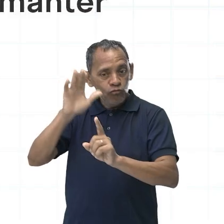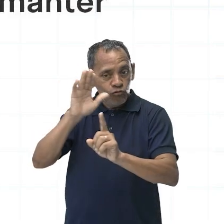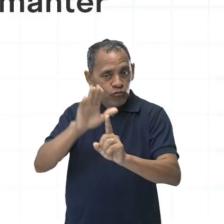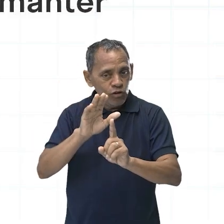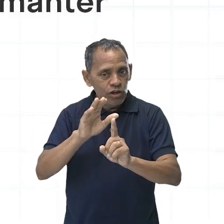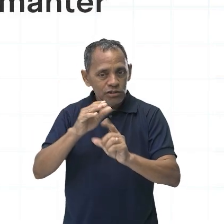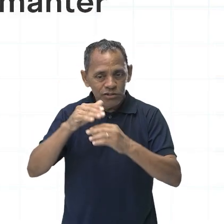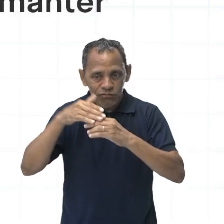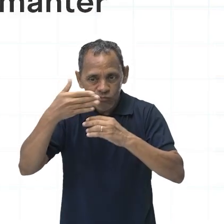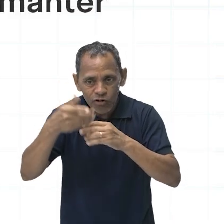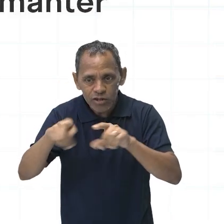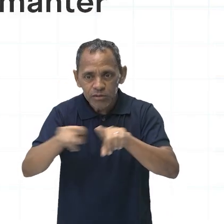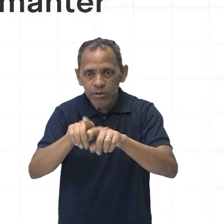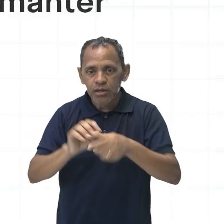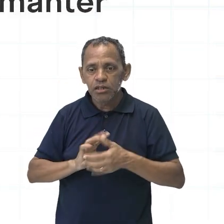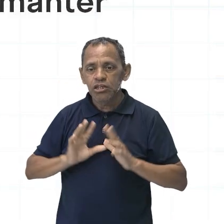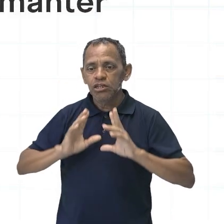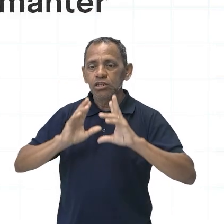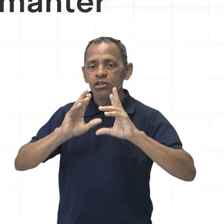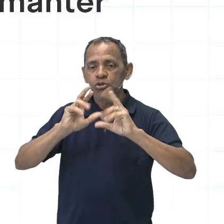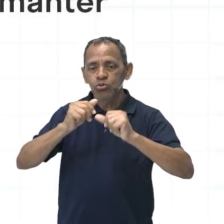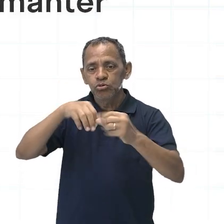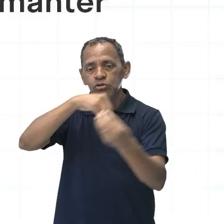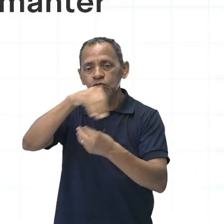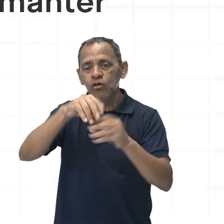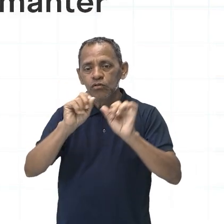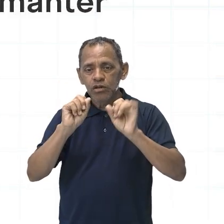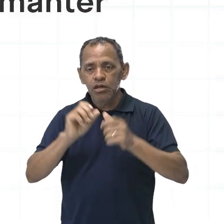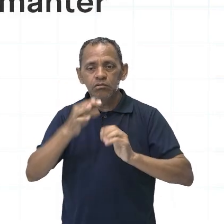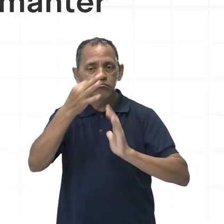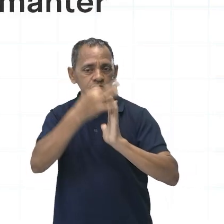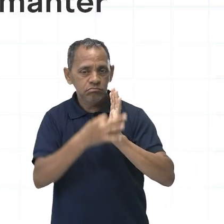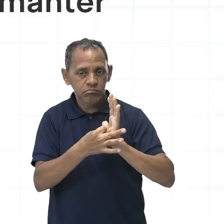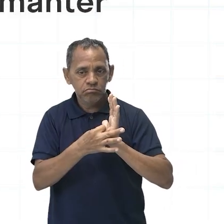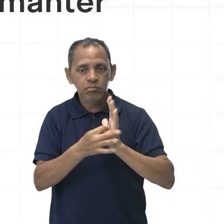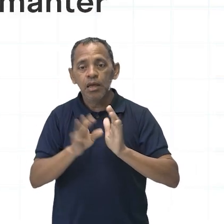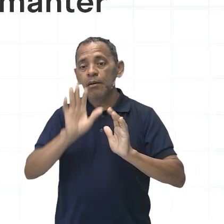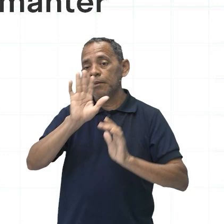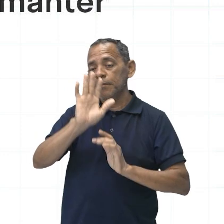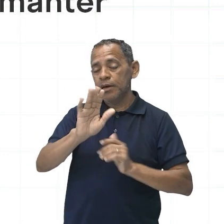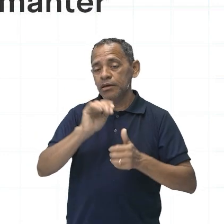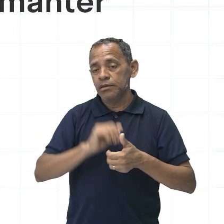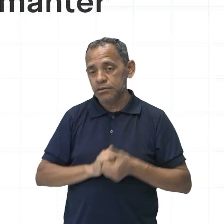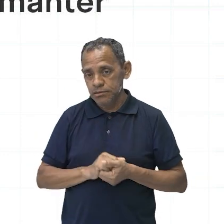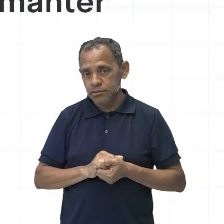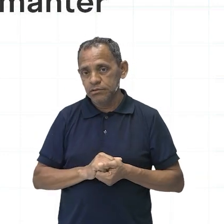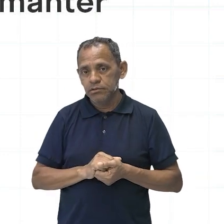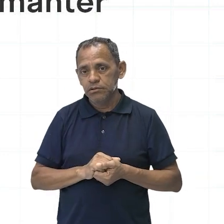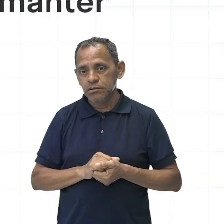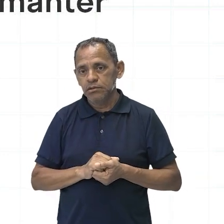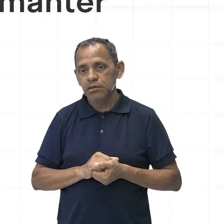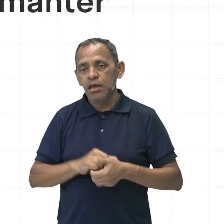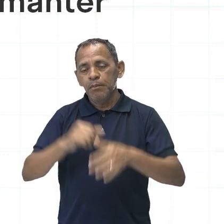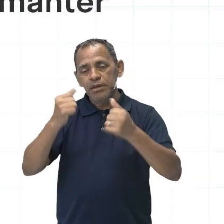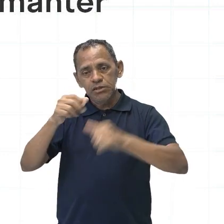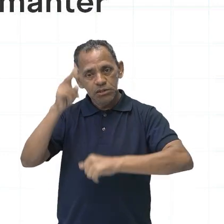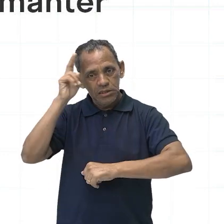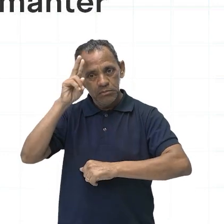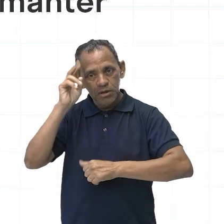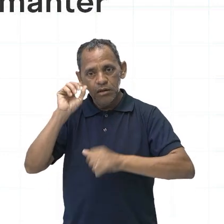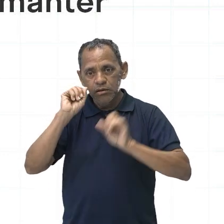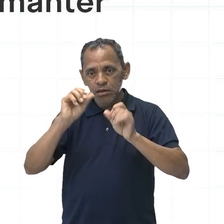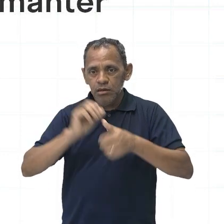certo? Então, tudo isso envolve um texto, mas eu não poderia estar,